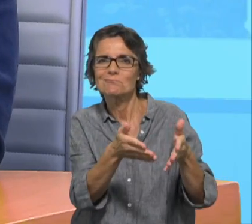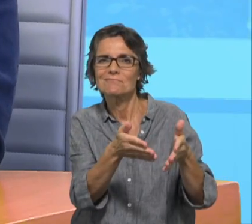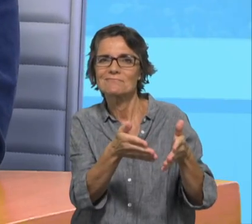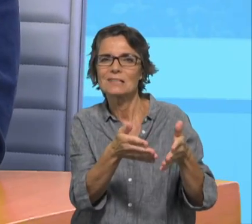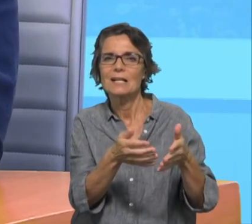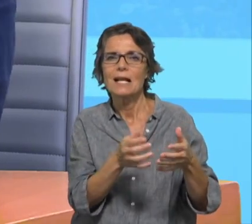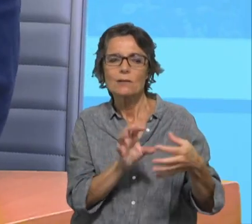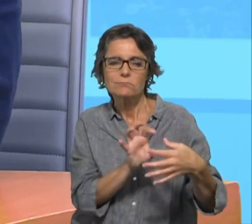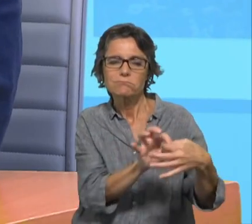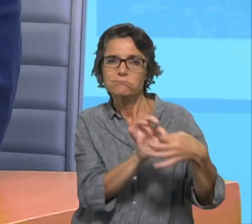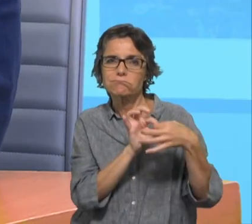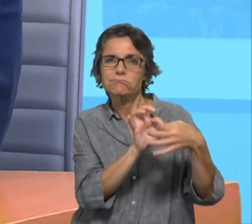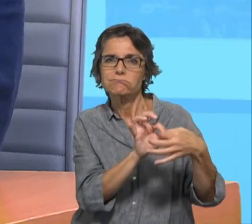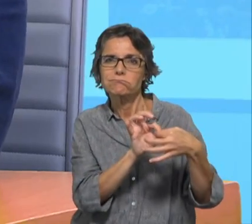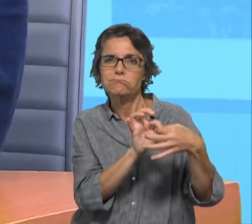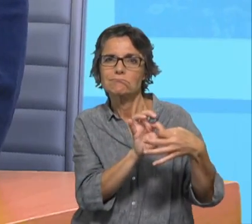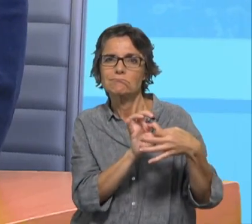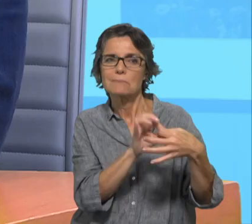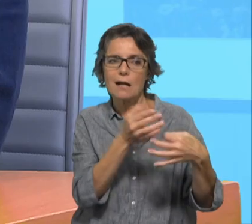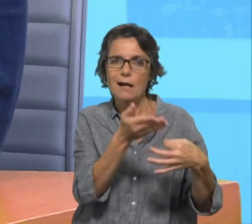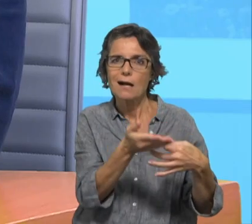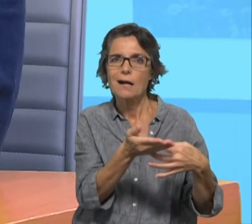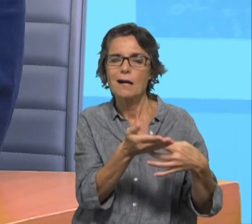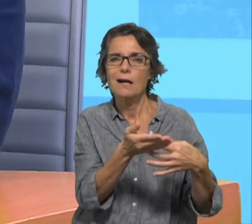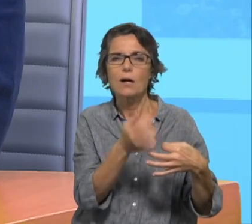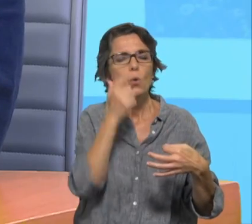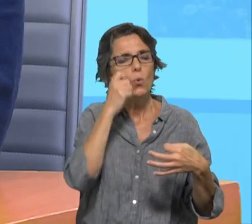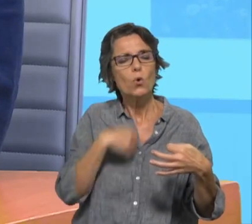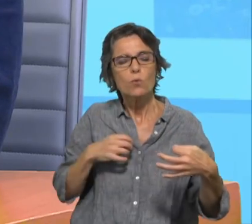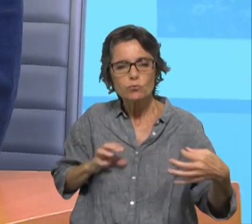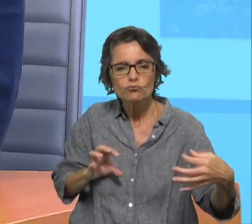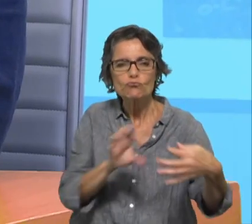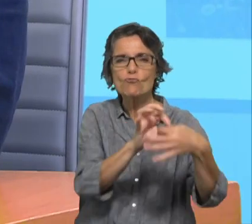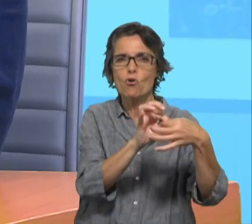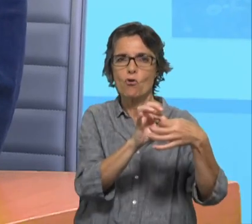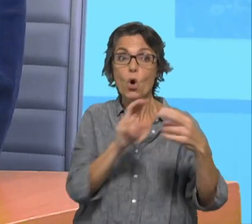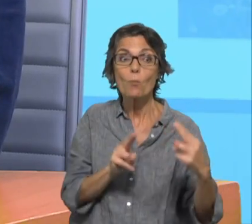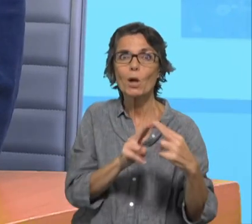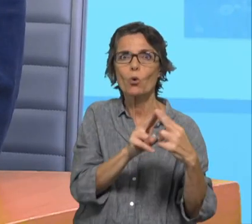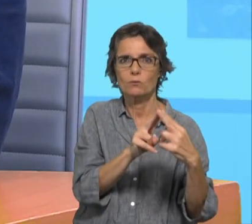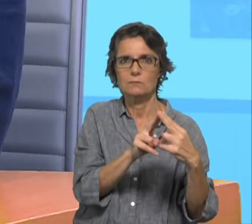fundo realiza isto tudo no corpo. No corpo como um espaço e um lugar de encontro, onde é dito o